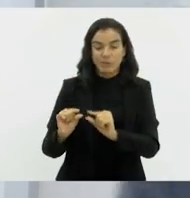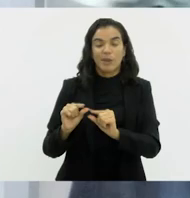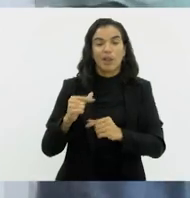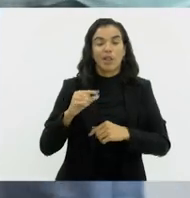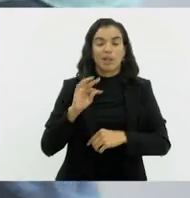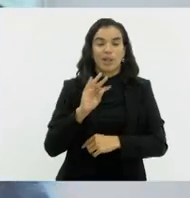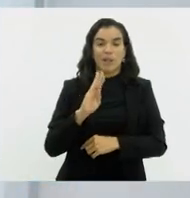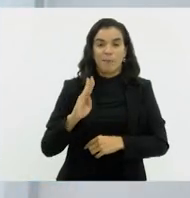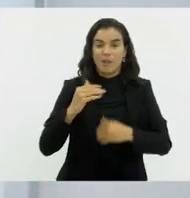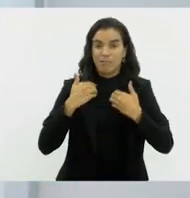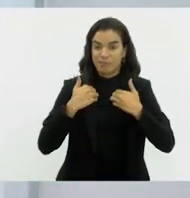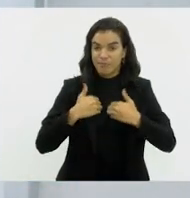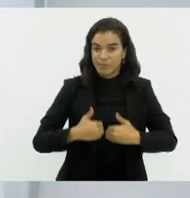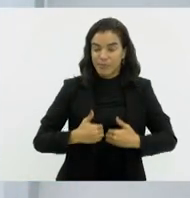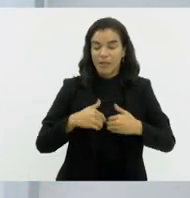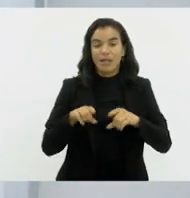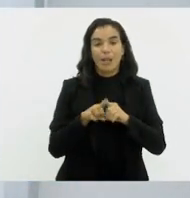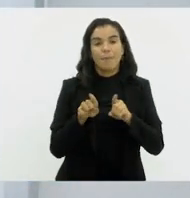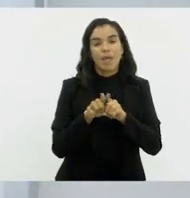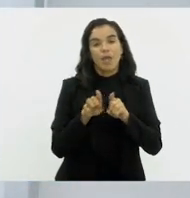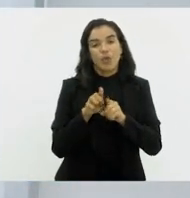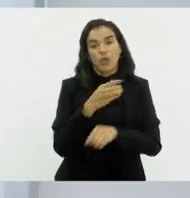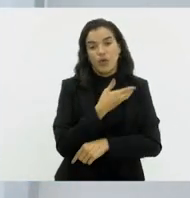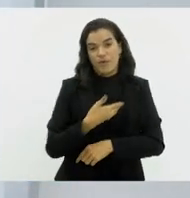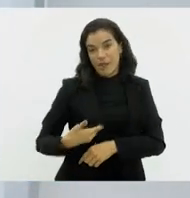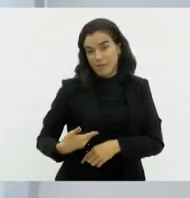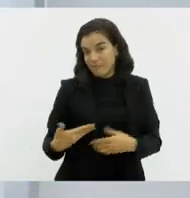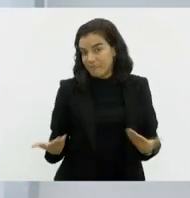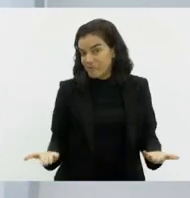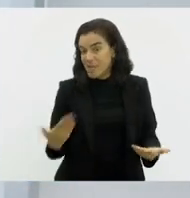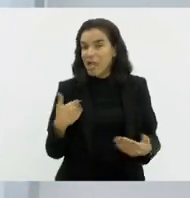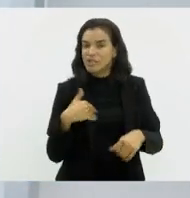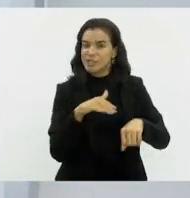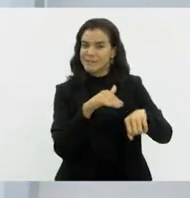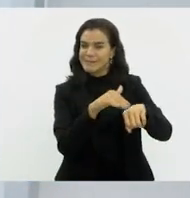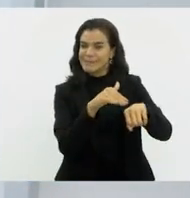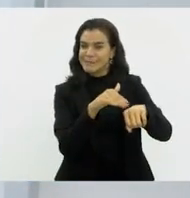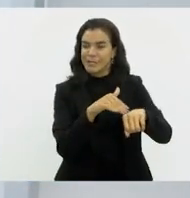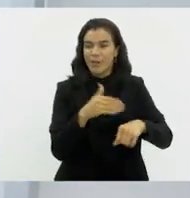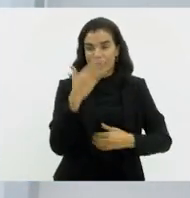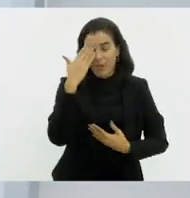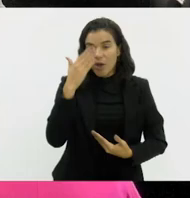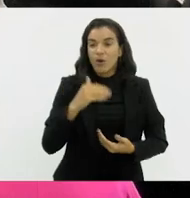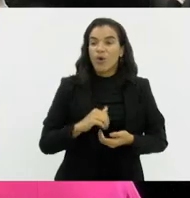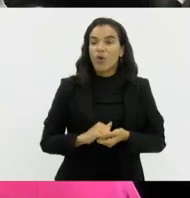existente. Isso depende do governo. E nós estamos aqui hoje para cobrar dos governos. Muito obrigado.